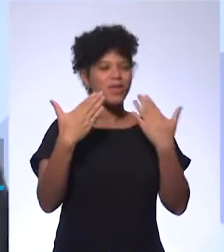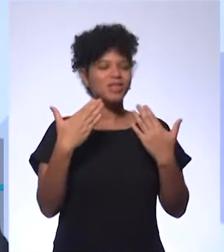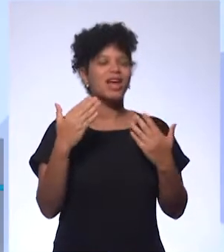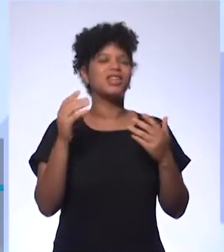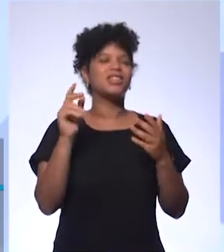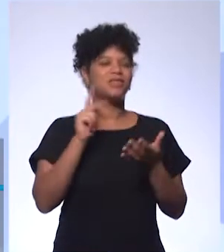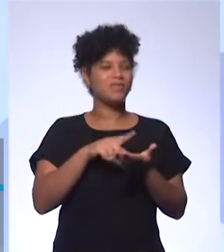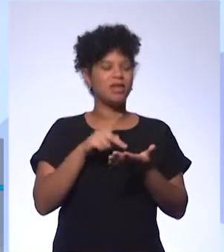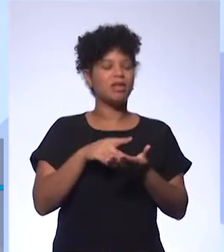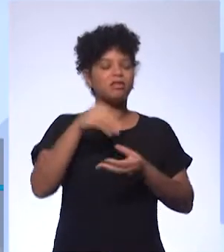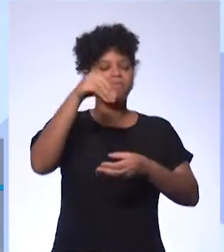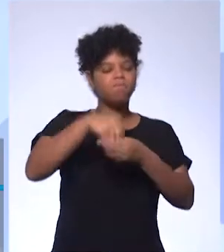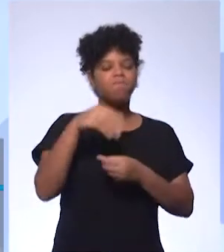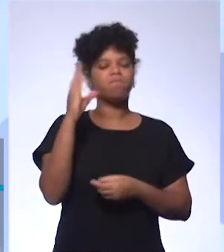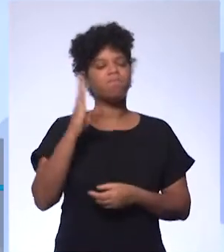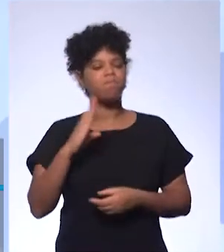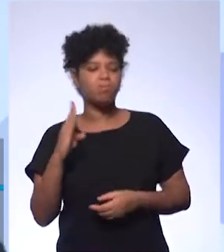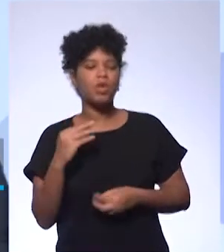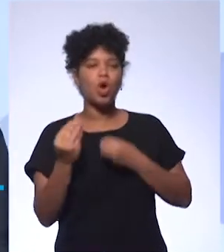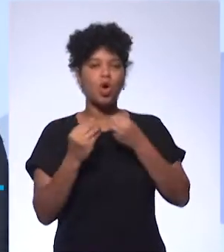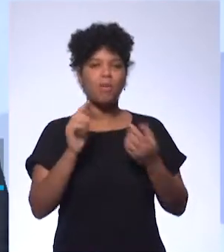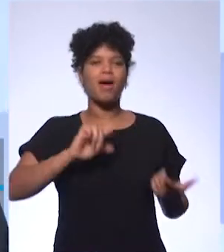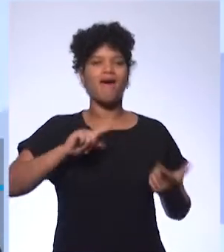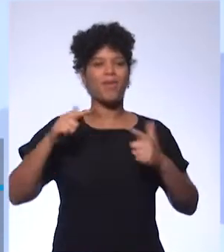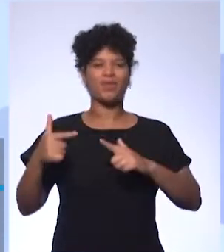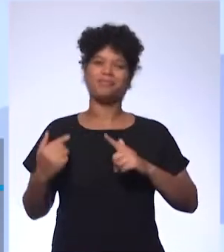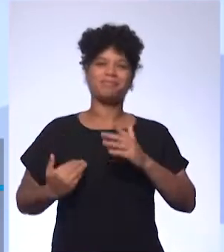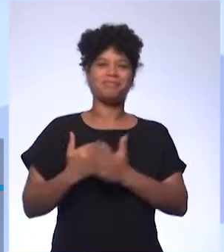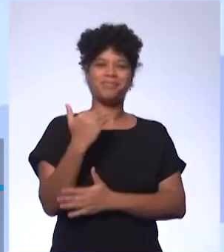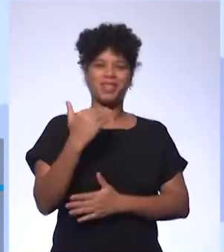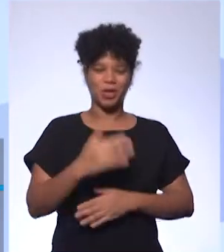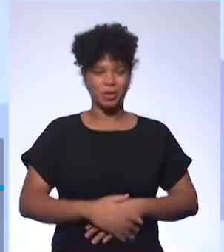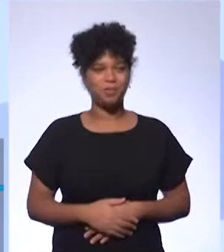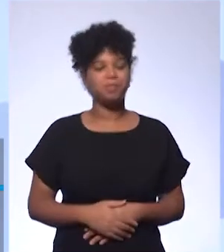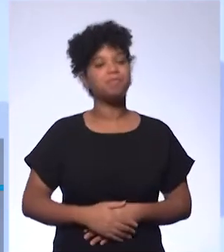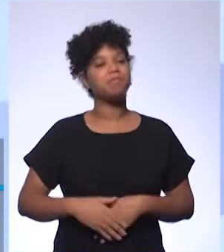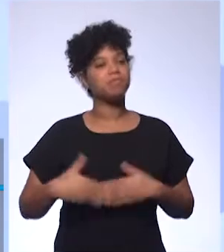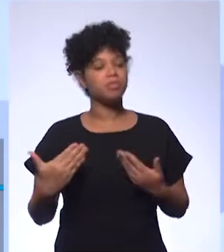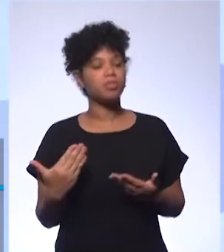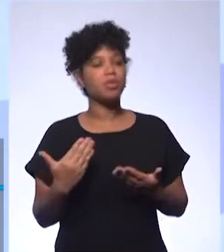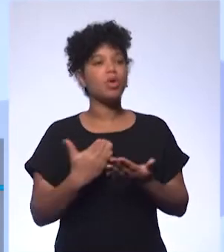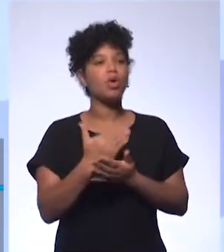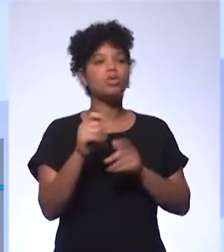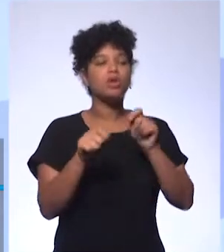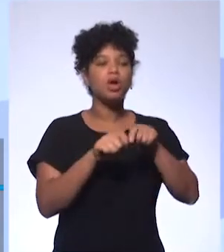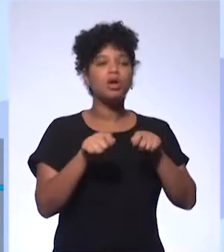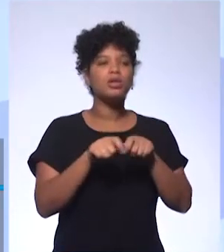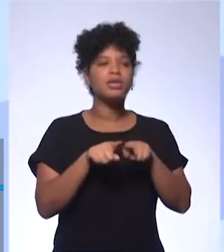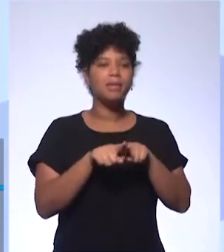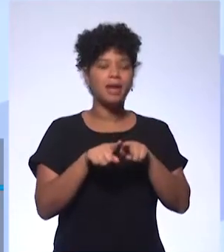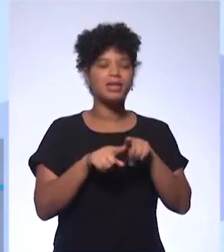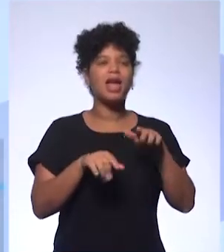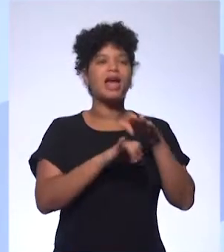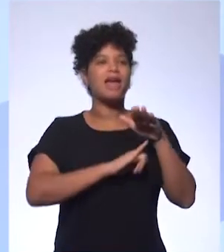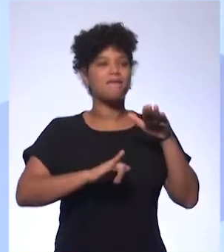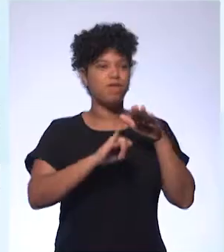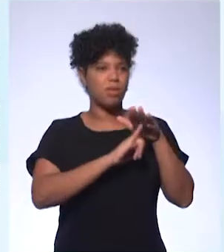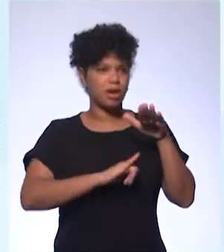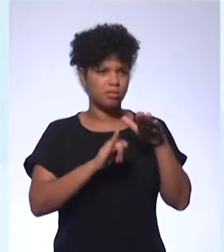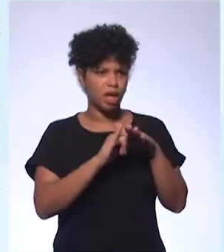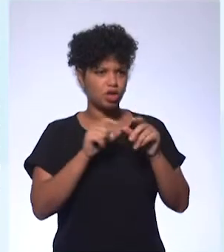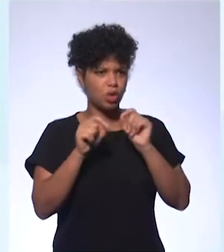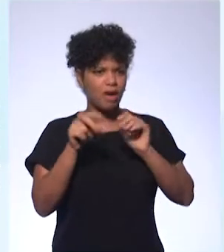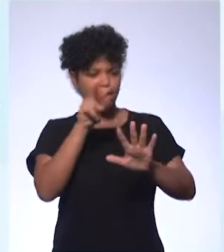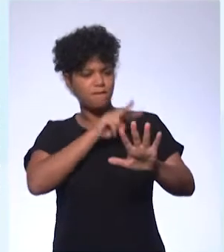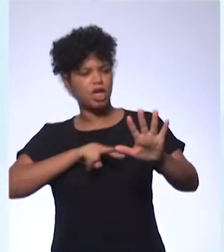uma cópia da Europa, certo? Então, verifica-se assim o surgimento da informalidade de uma identidade visual mais próxima do